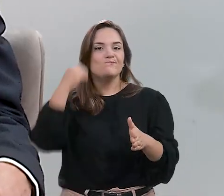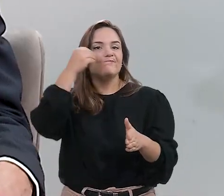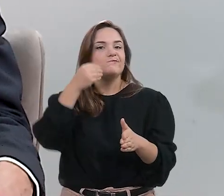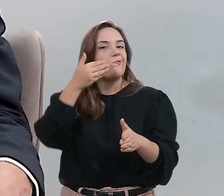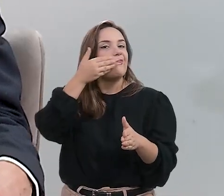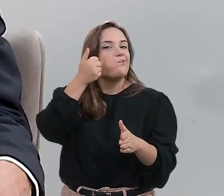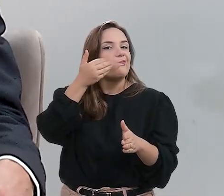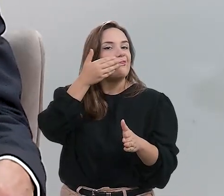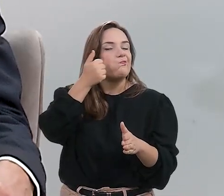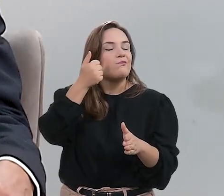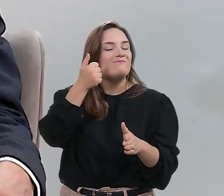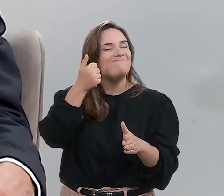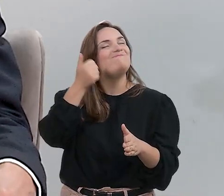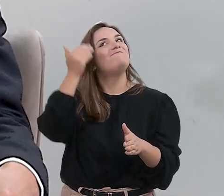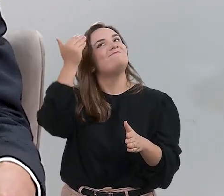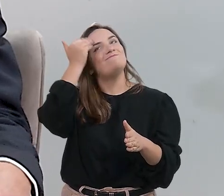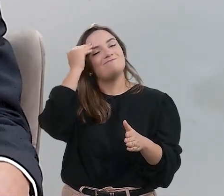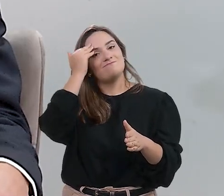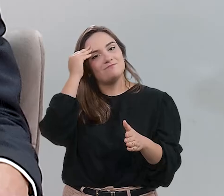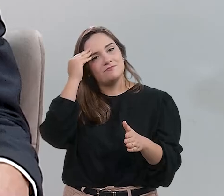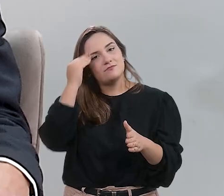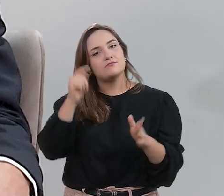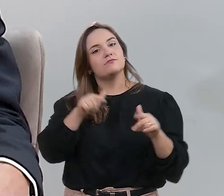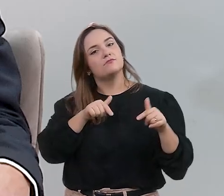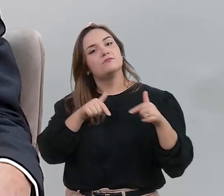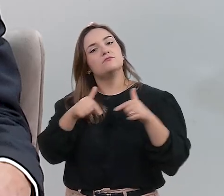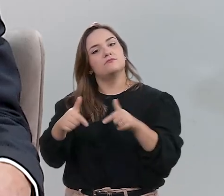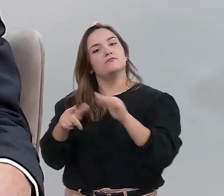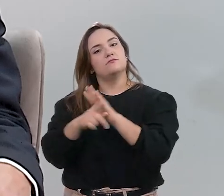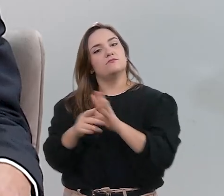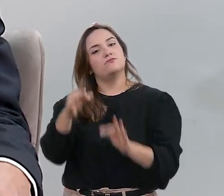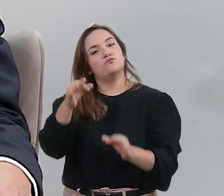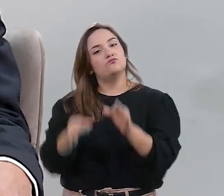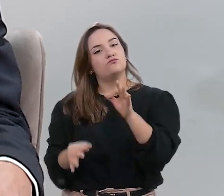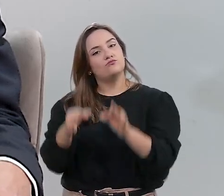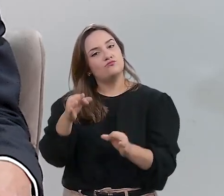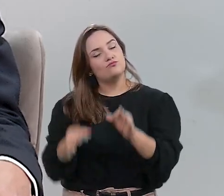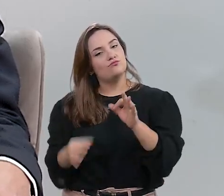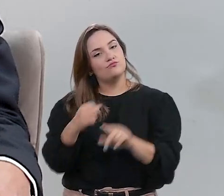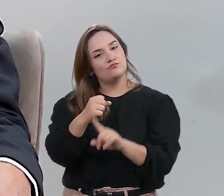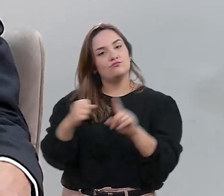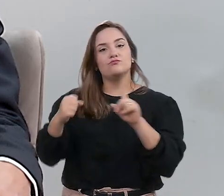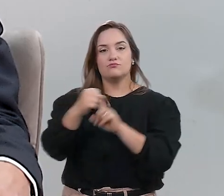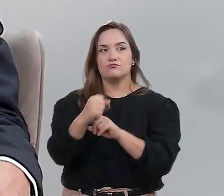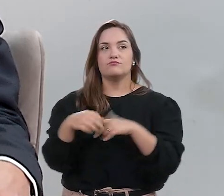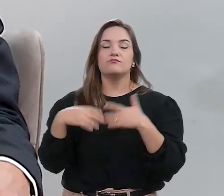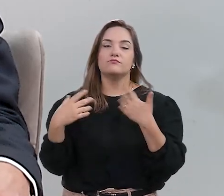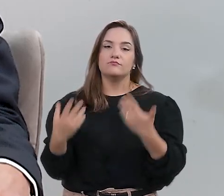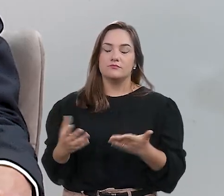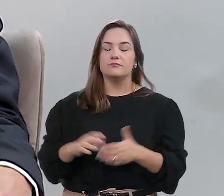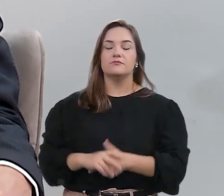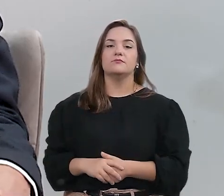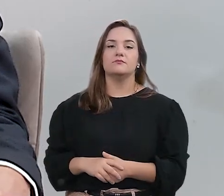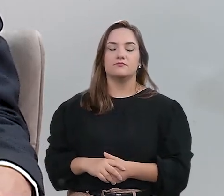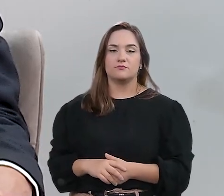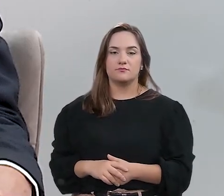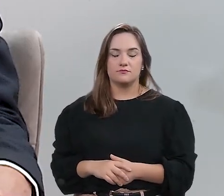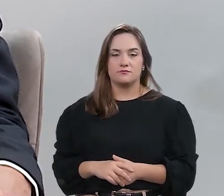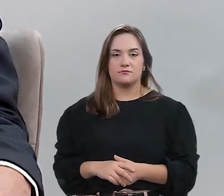assim mais comprometido com a luta pela justiça social, né?